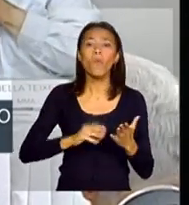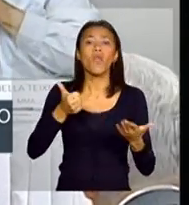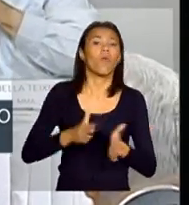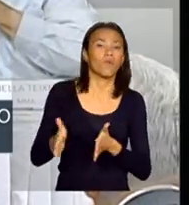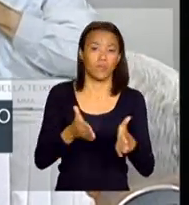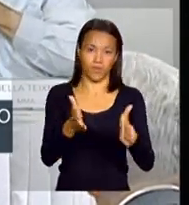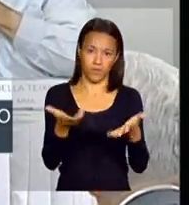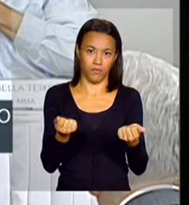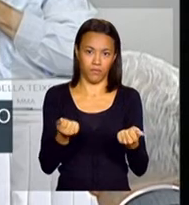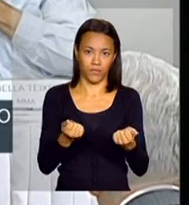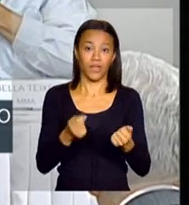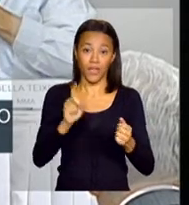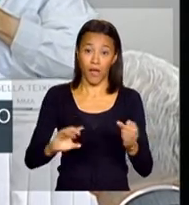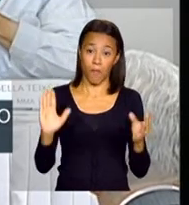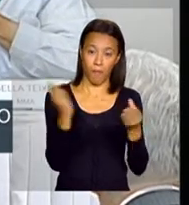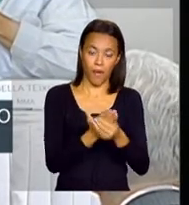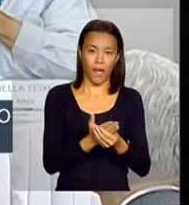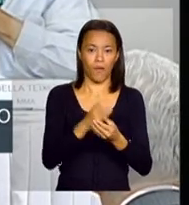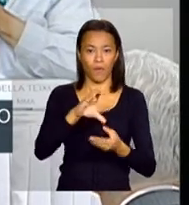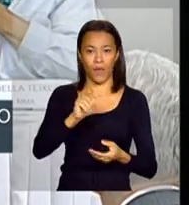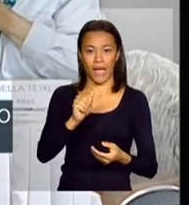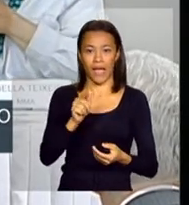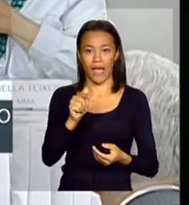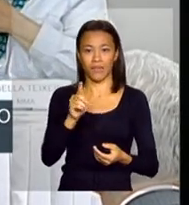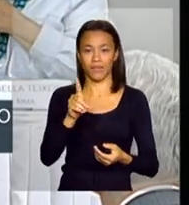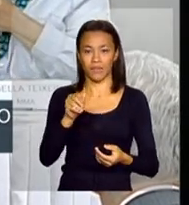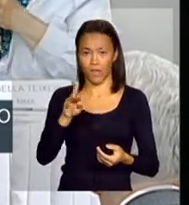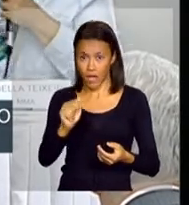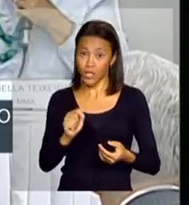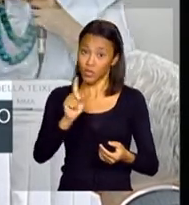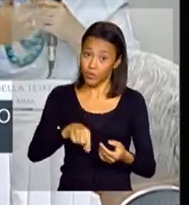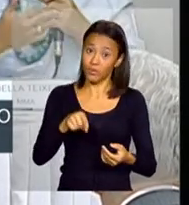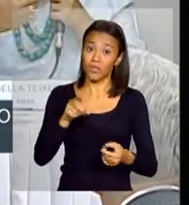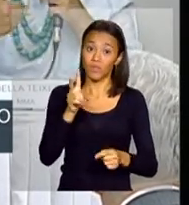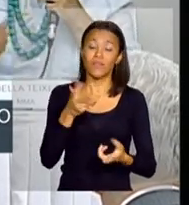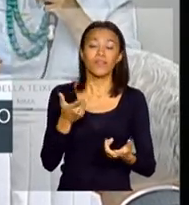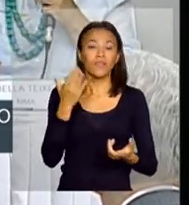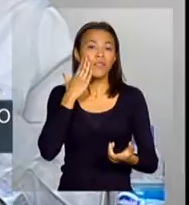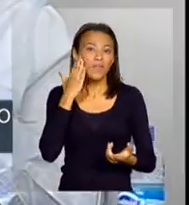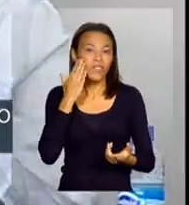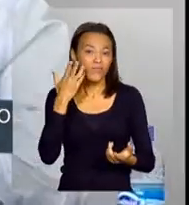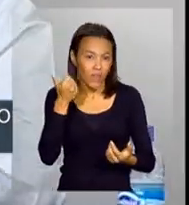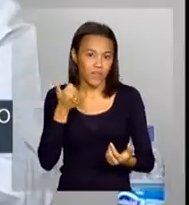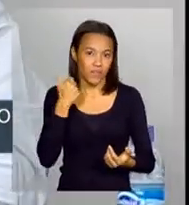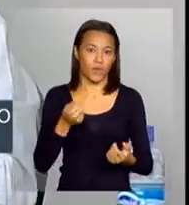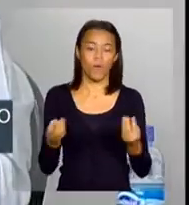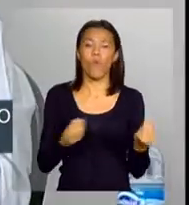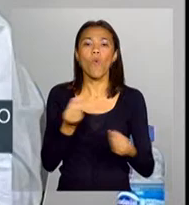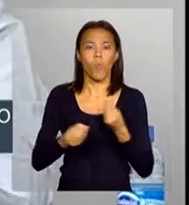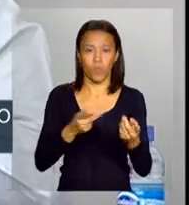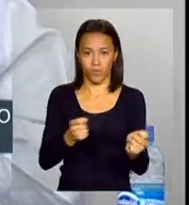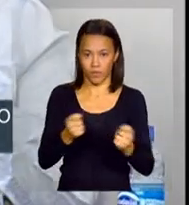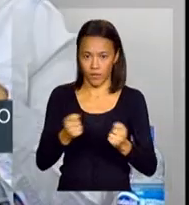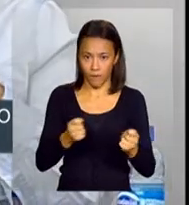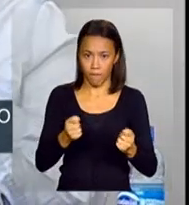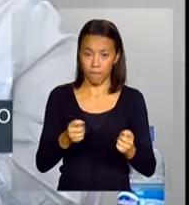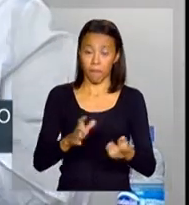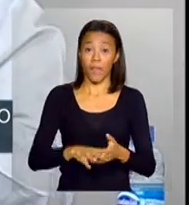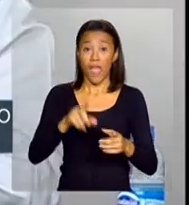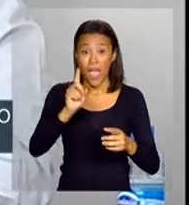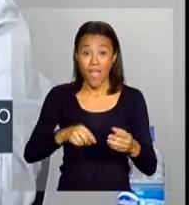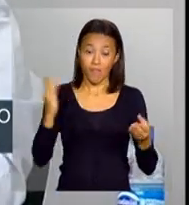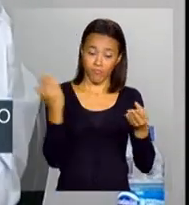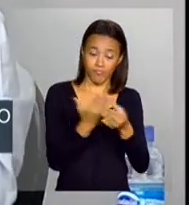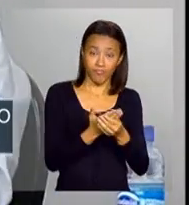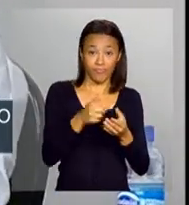é o Cadastro Ambiental Rural. Somente ele vai nos mostrar, como a senadora Cátia Abreu, como presidente da CNA, me visitou e disse, é o